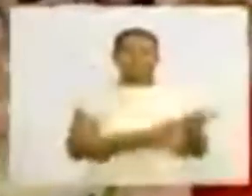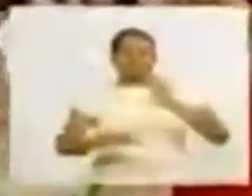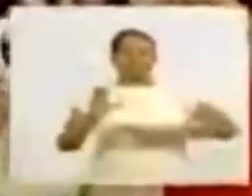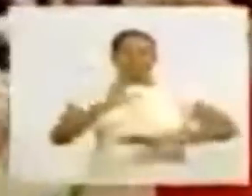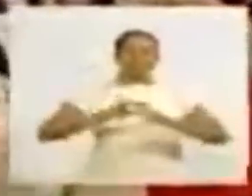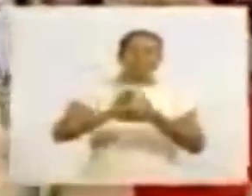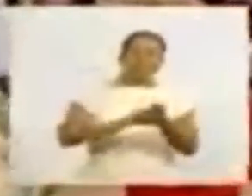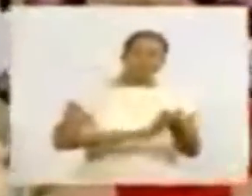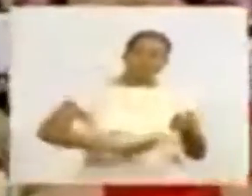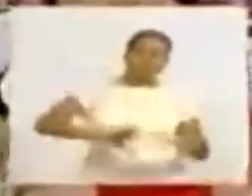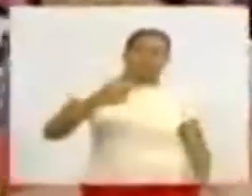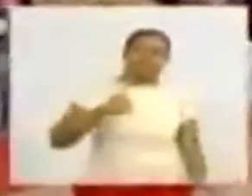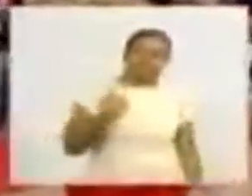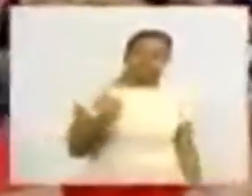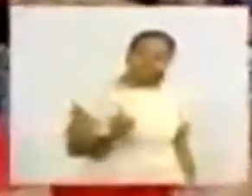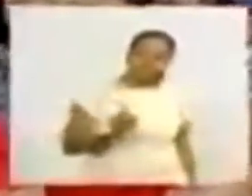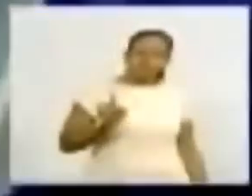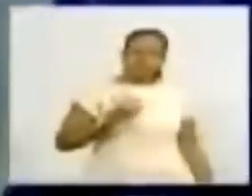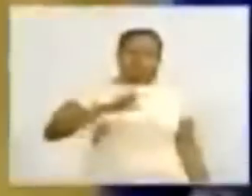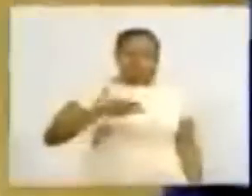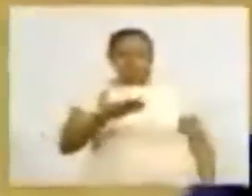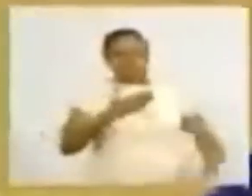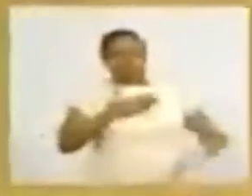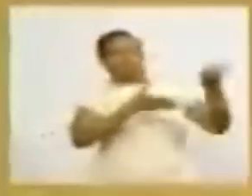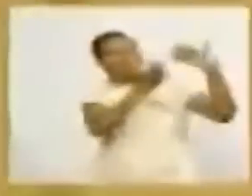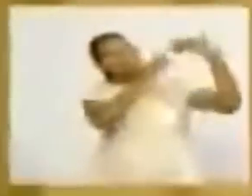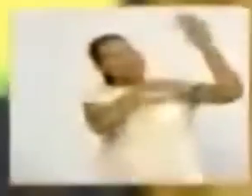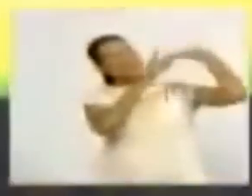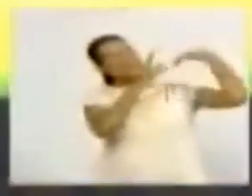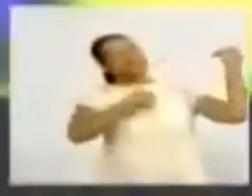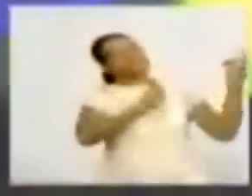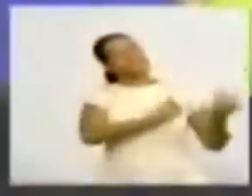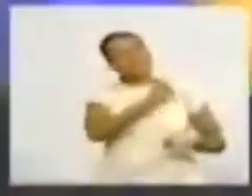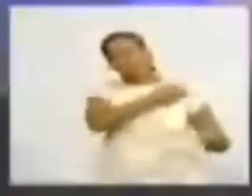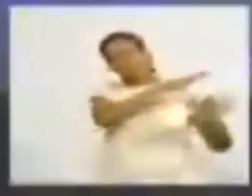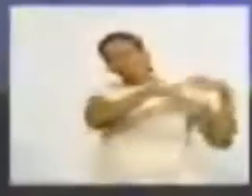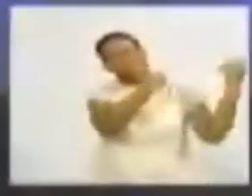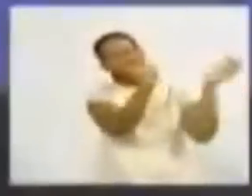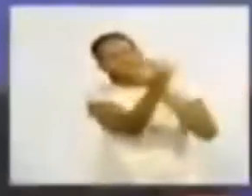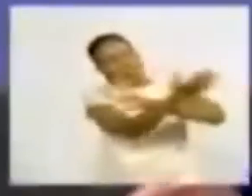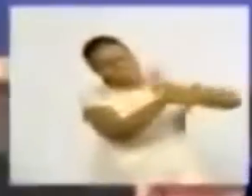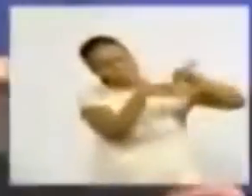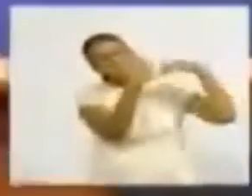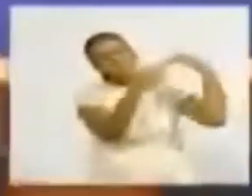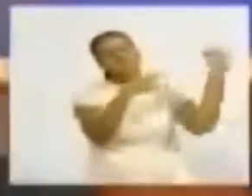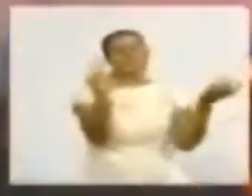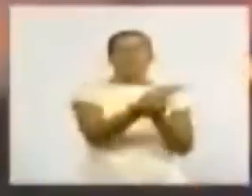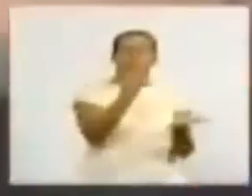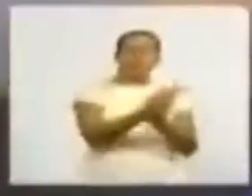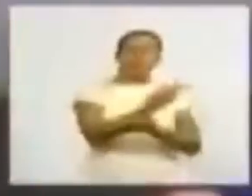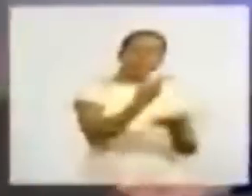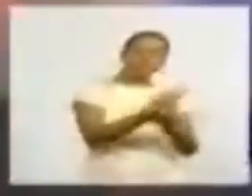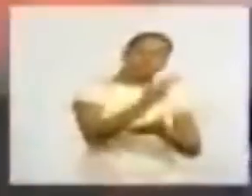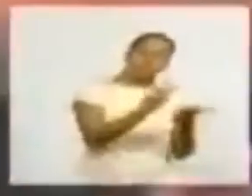Quando a solidão doeu em mim, quando o meu passado não passou por